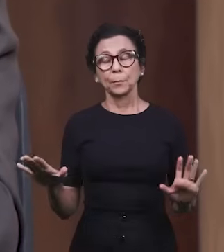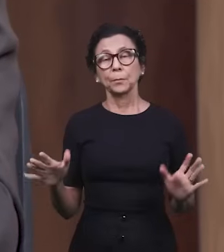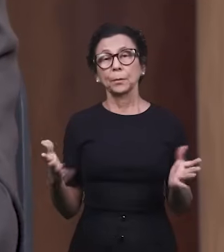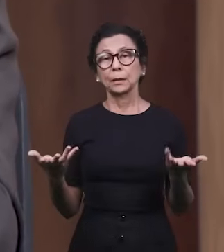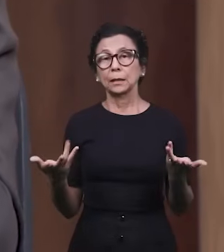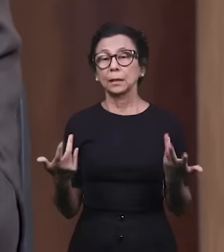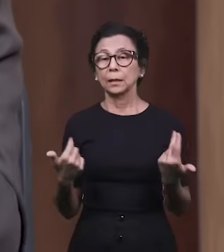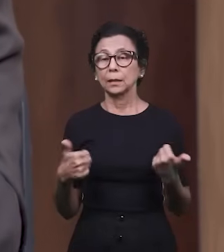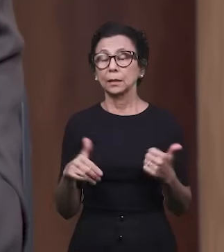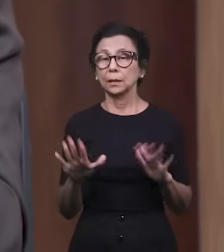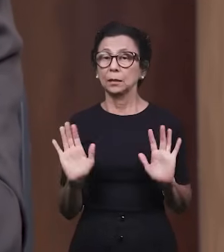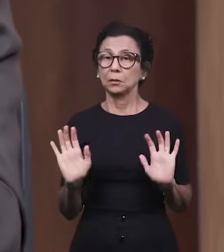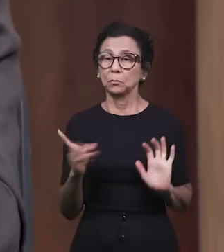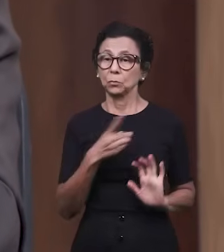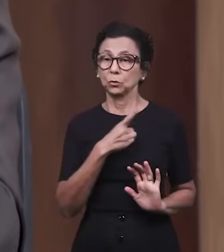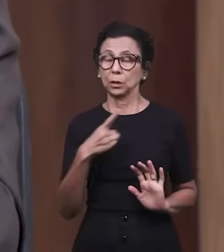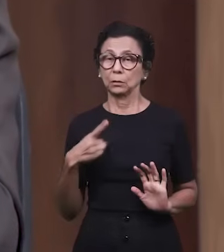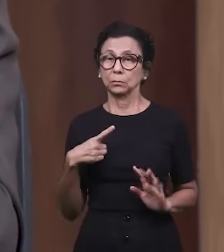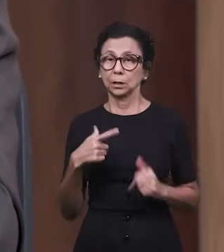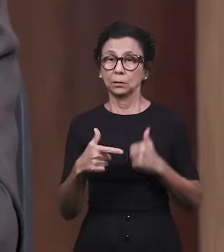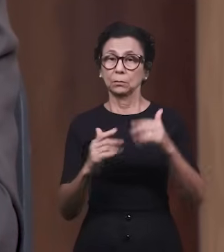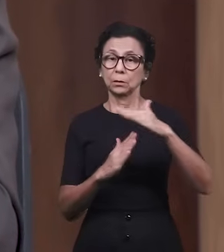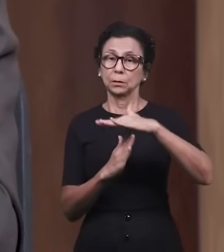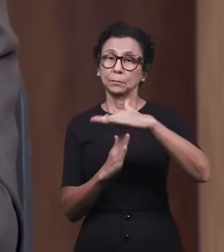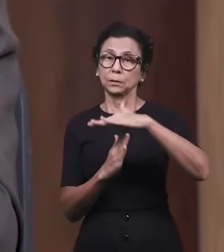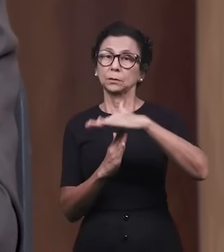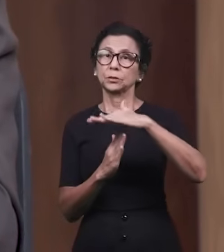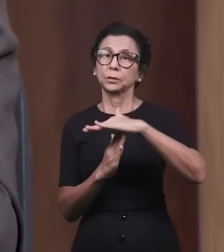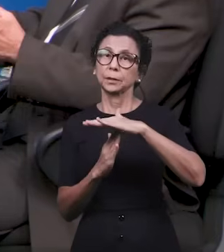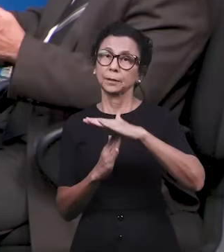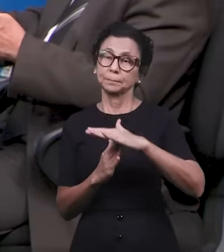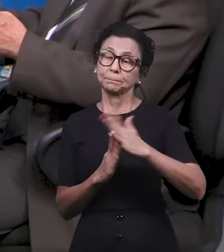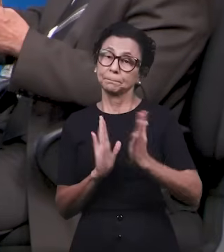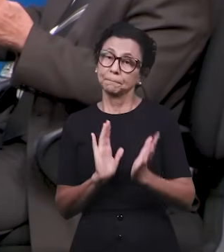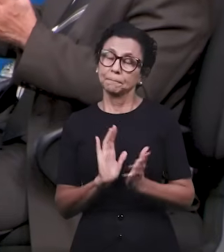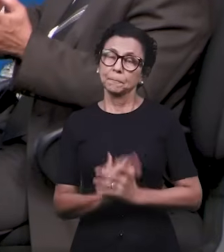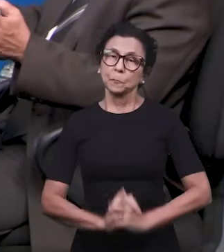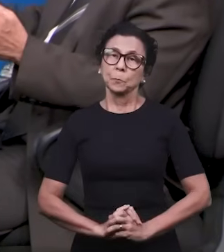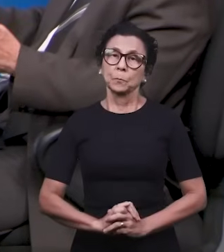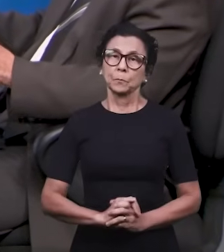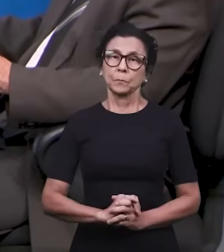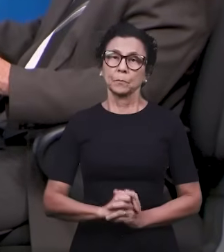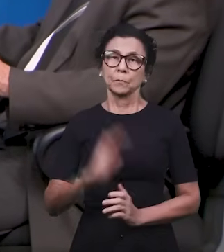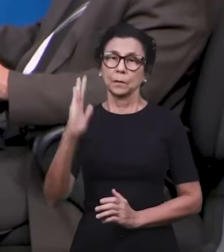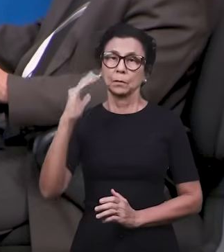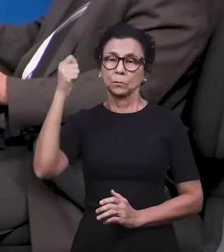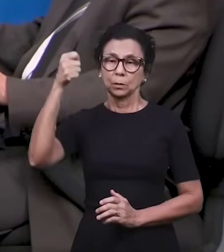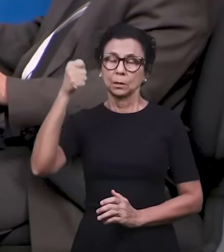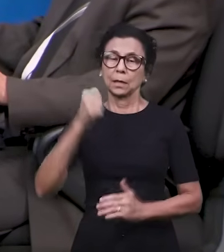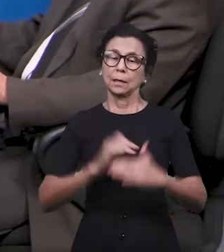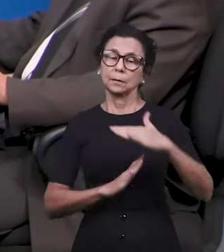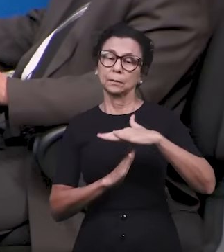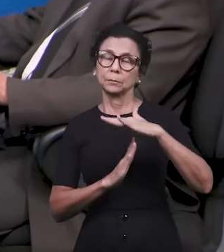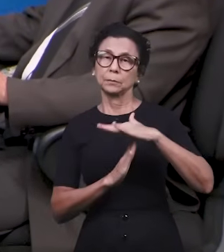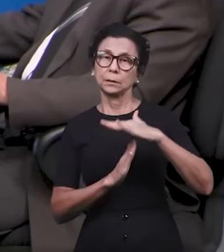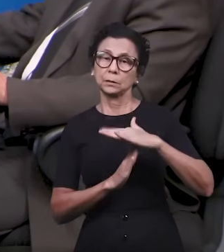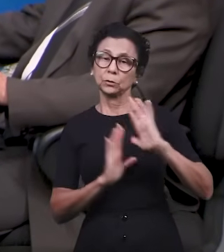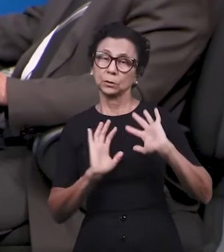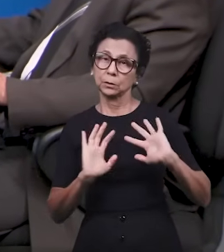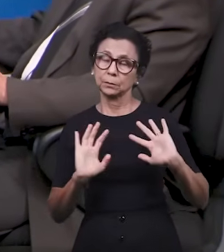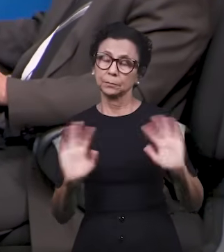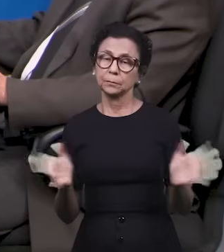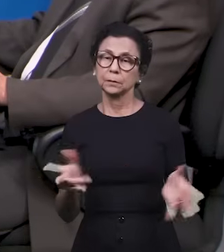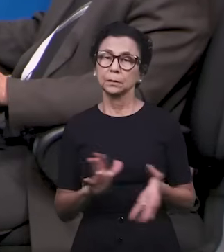questão do nível do diaconato, né? Isso é muito importante na questão de sabedoria. Ele fazer o filtro,